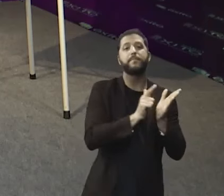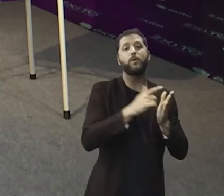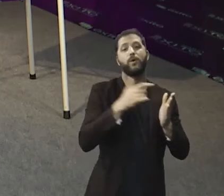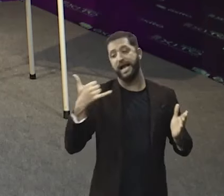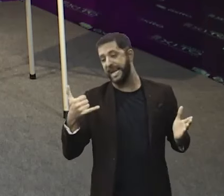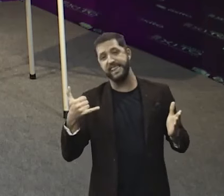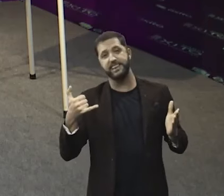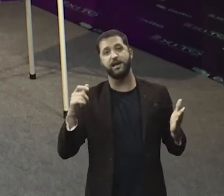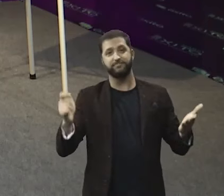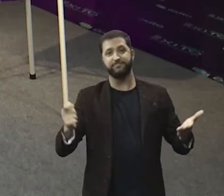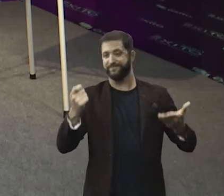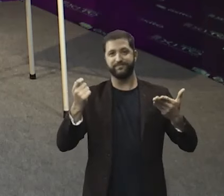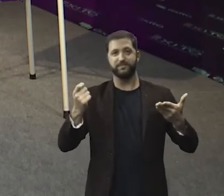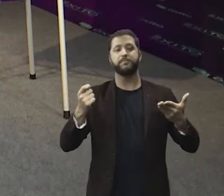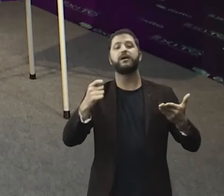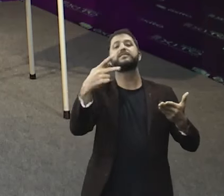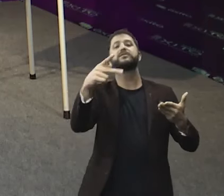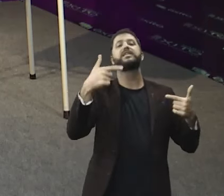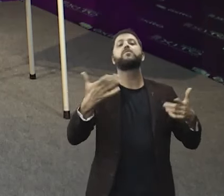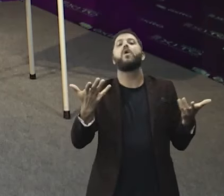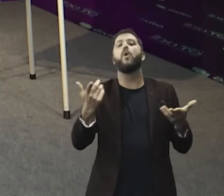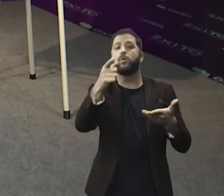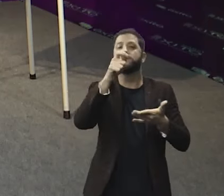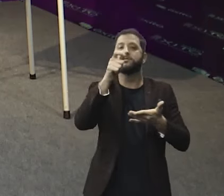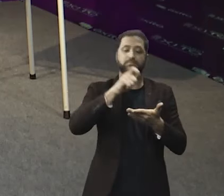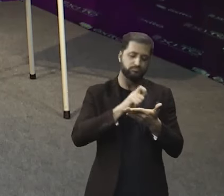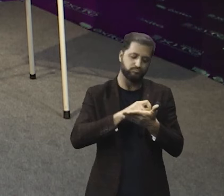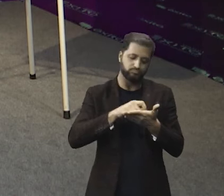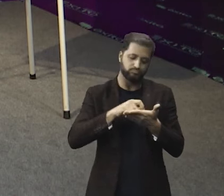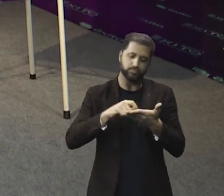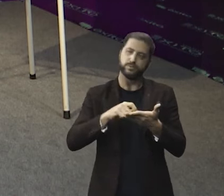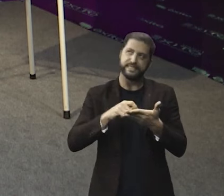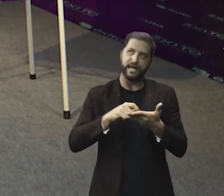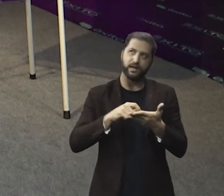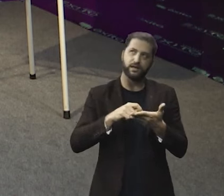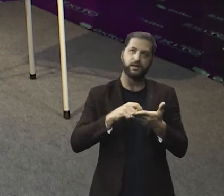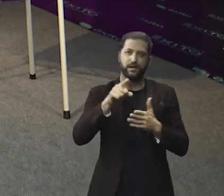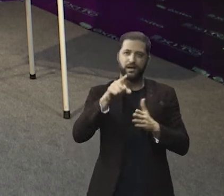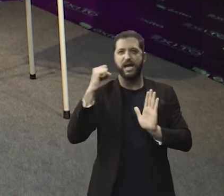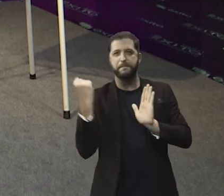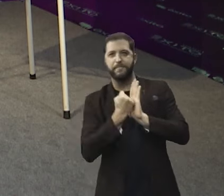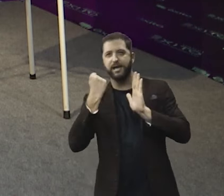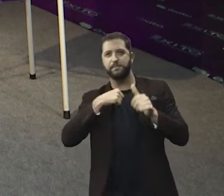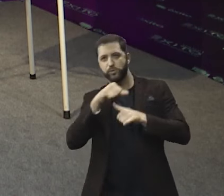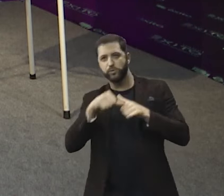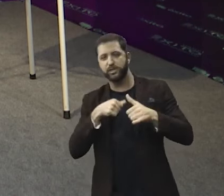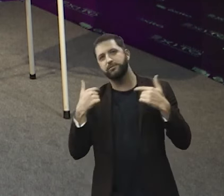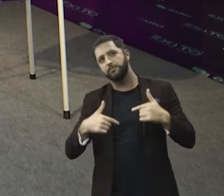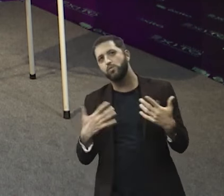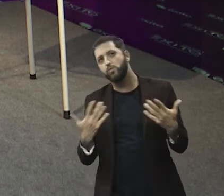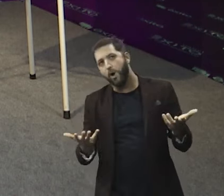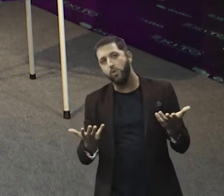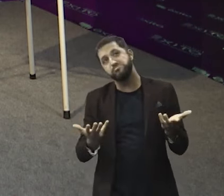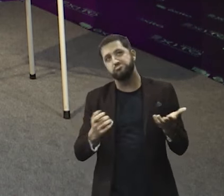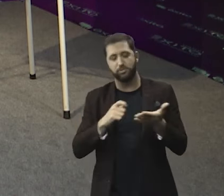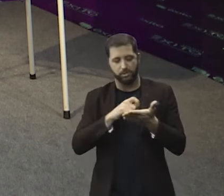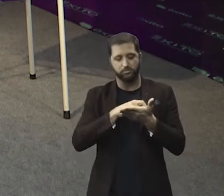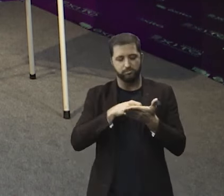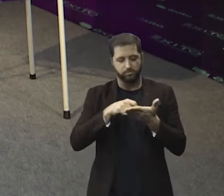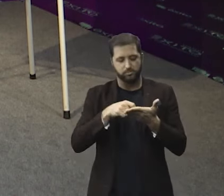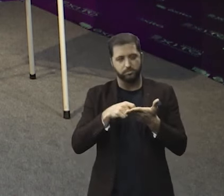tô vamos lá vamos começar Que profissão eu tô quais são os impactos que nessa profissão pode causar o que que eu já posso